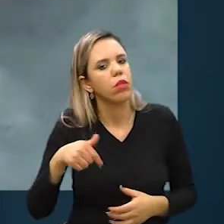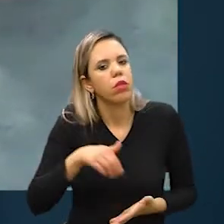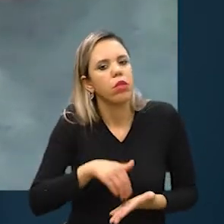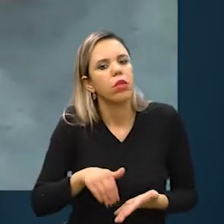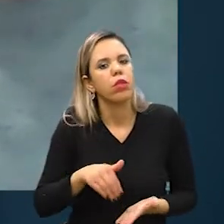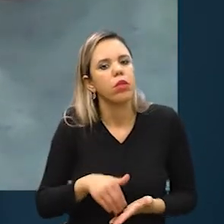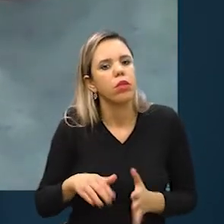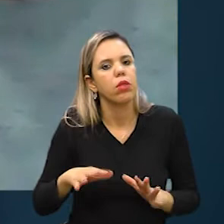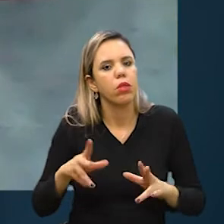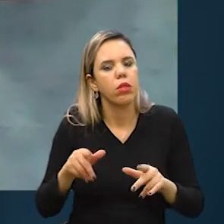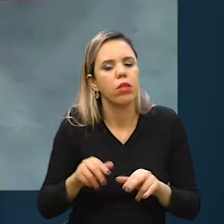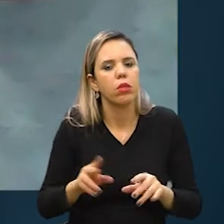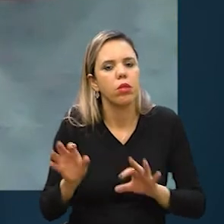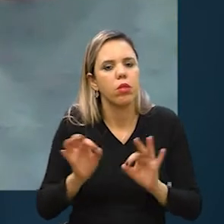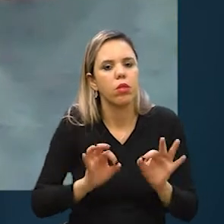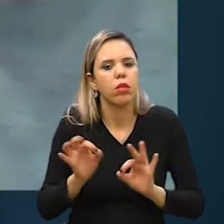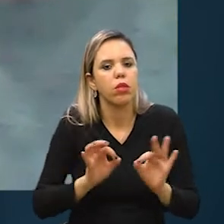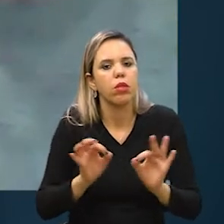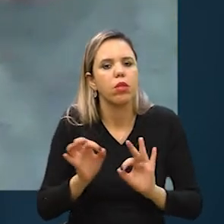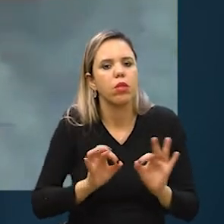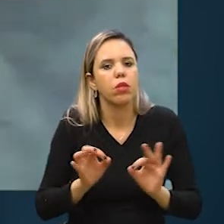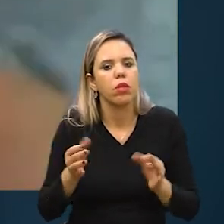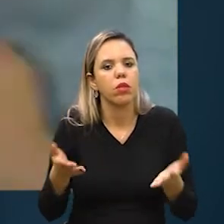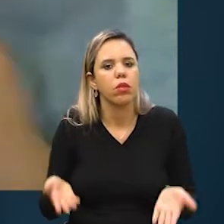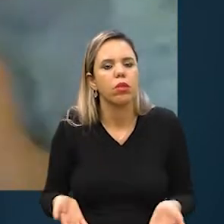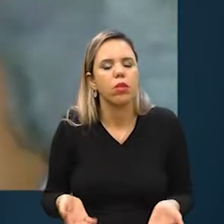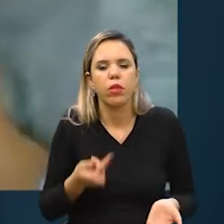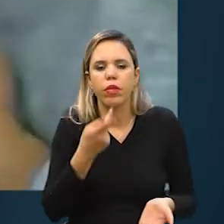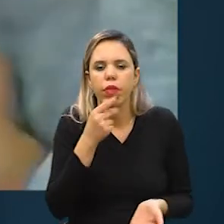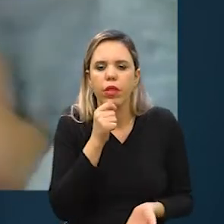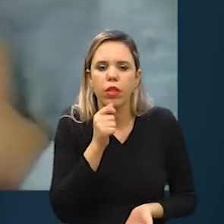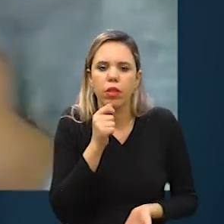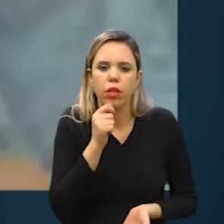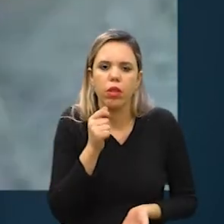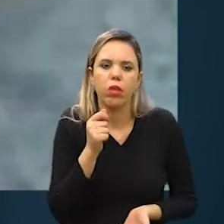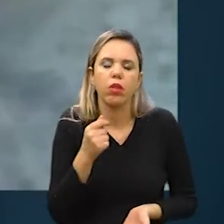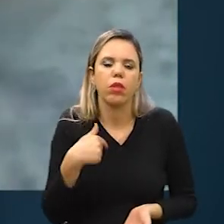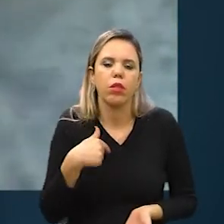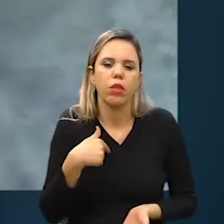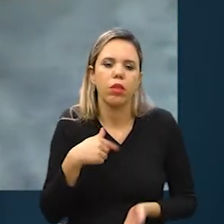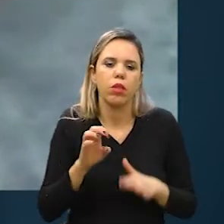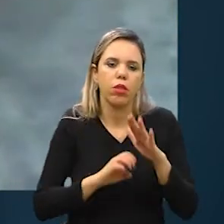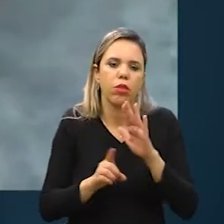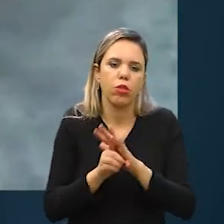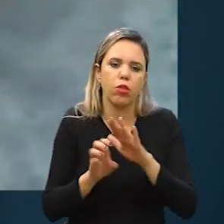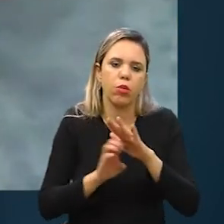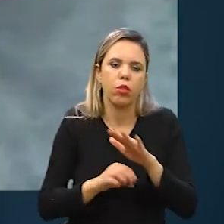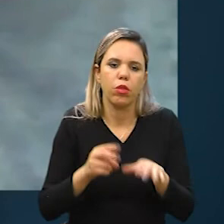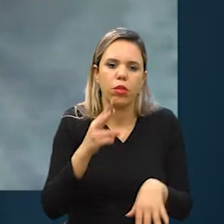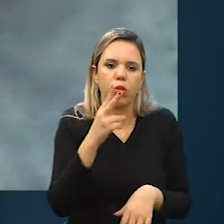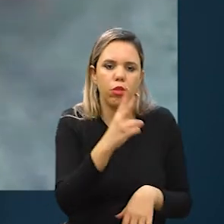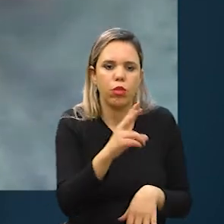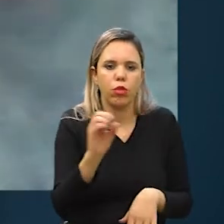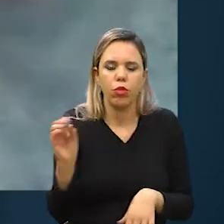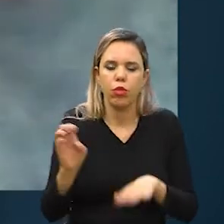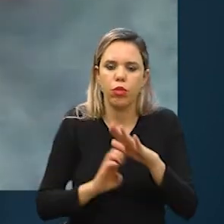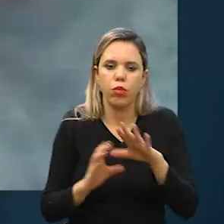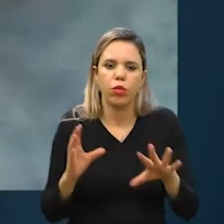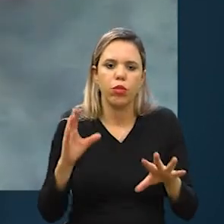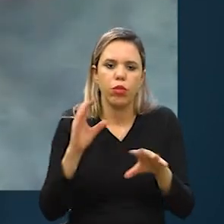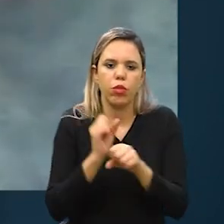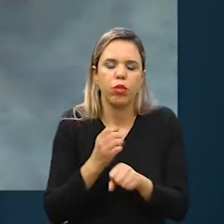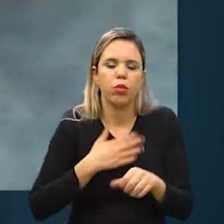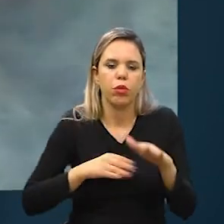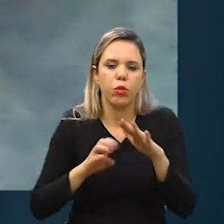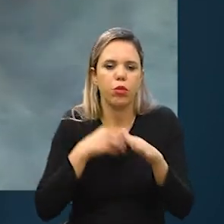Aqui no meu escritório, que é totalmente preparado, eu não falei isso, mas quando eu já tinha 200 franquias